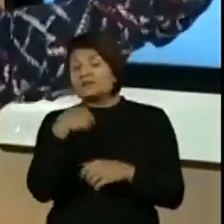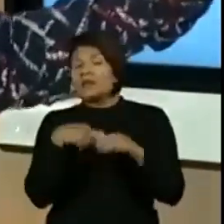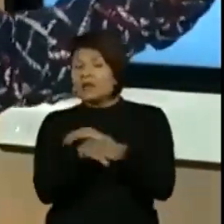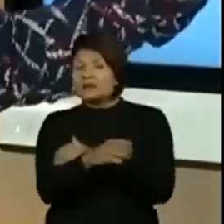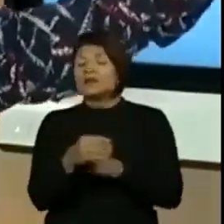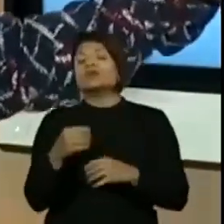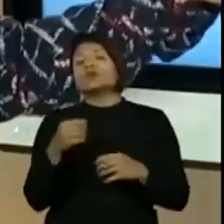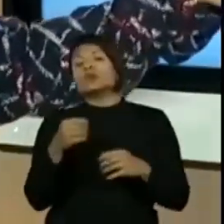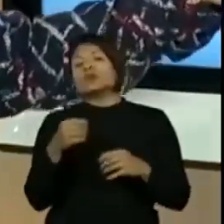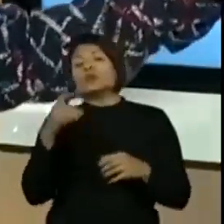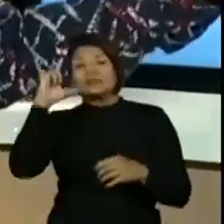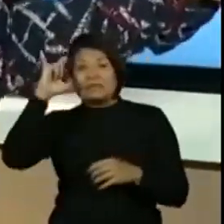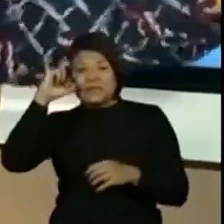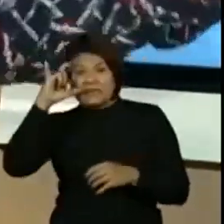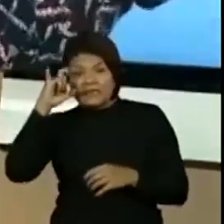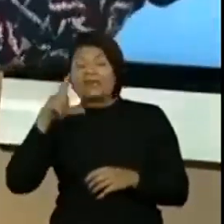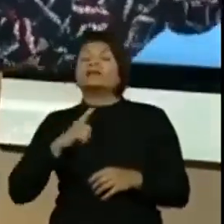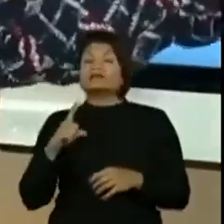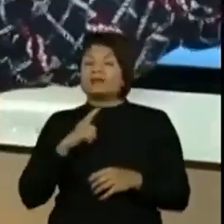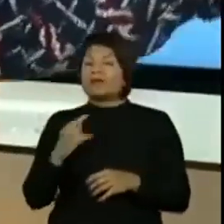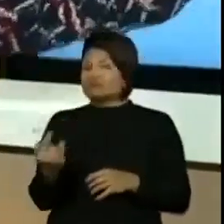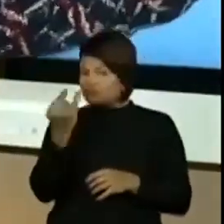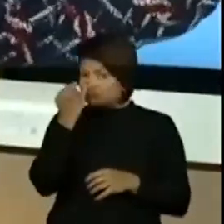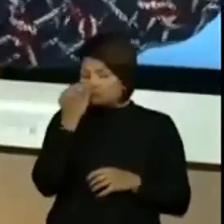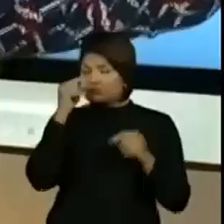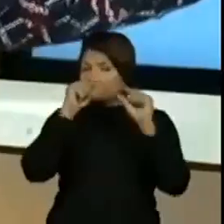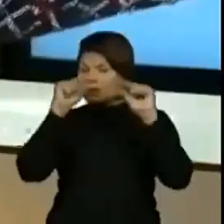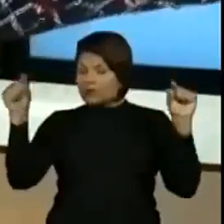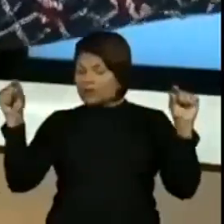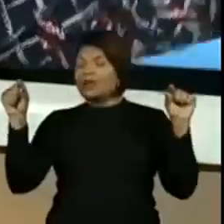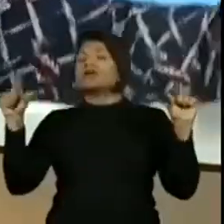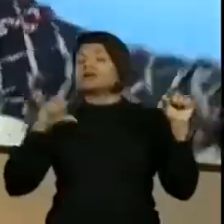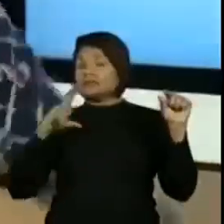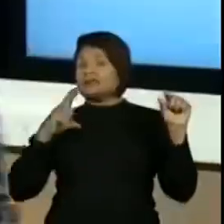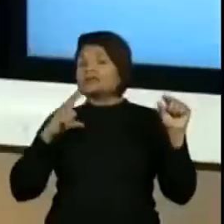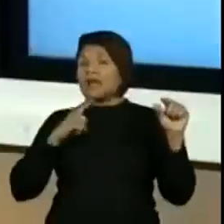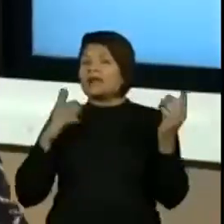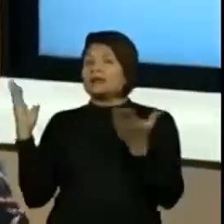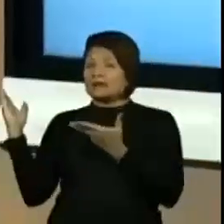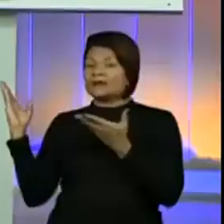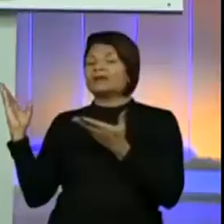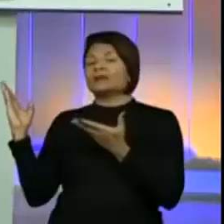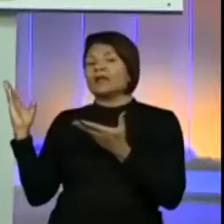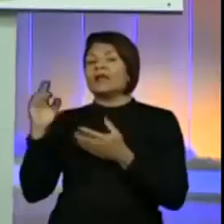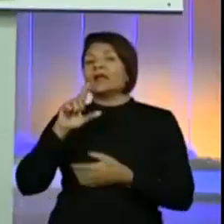no Instagram, tem já um destaque com prof_Lilian Barbosa,